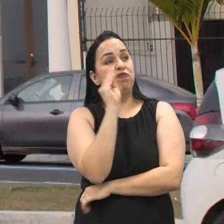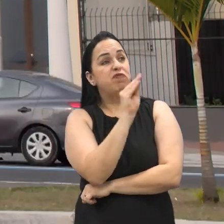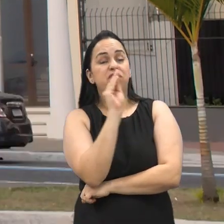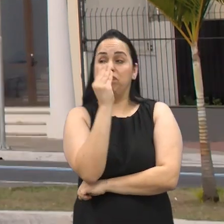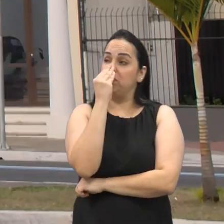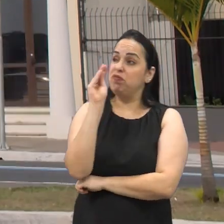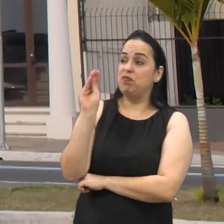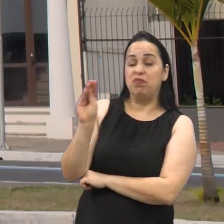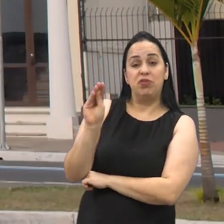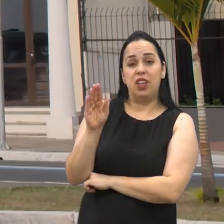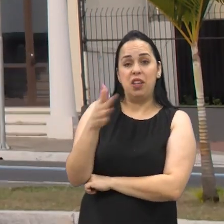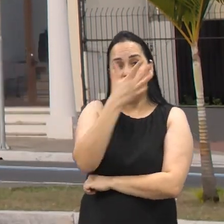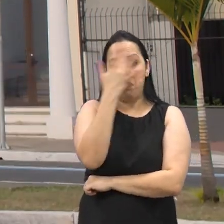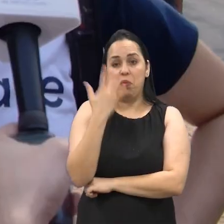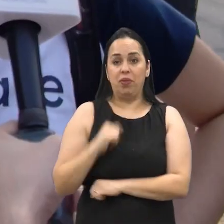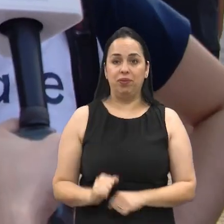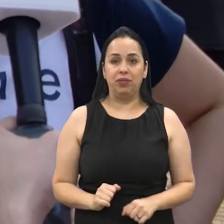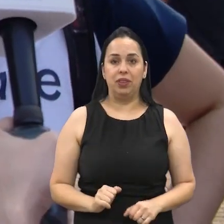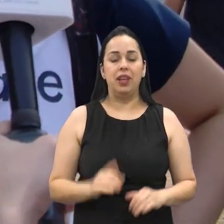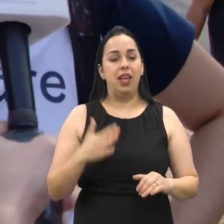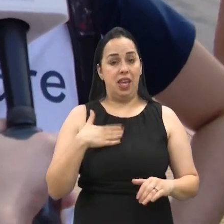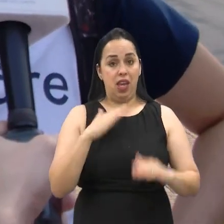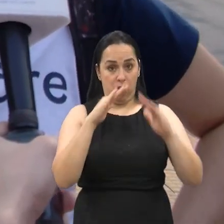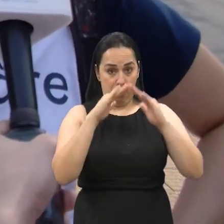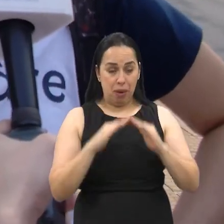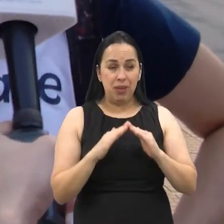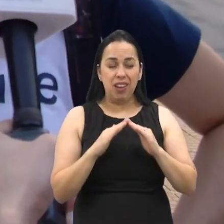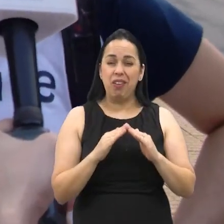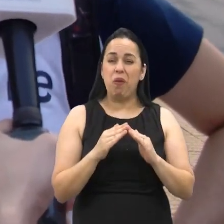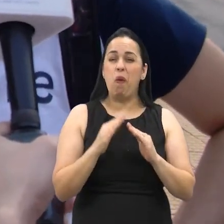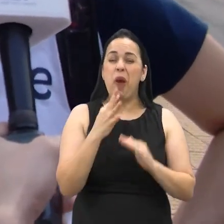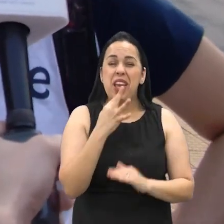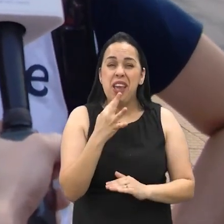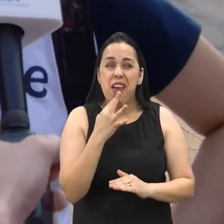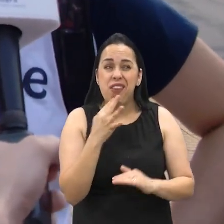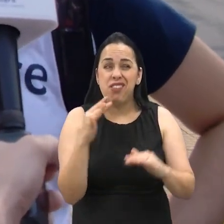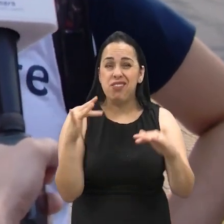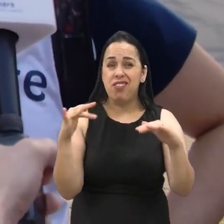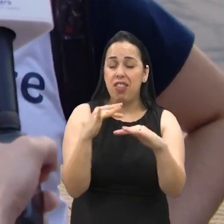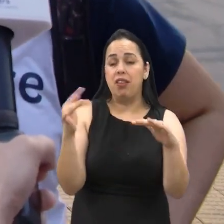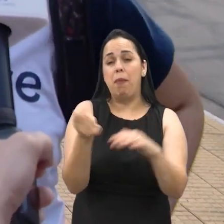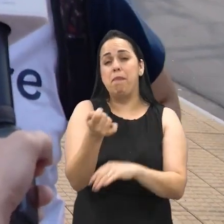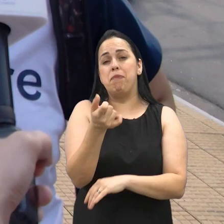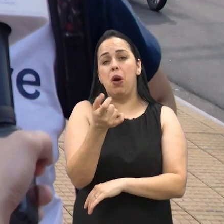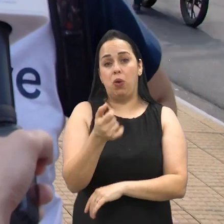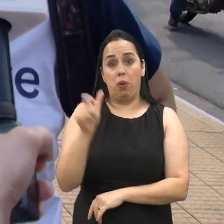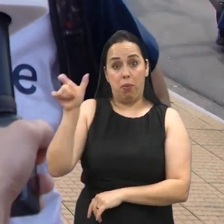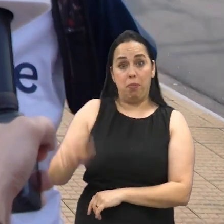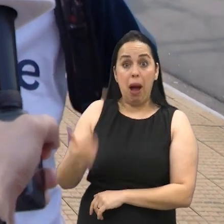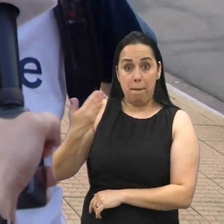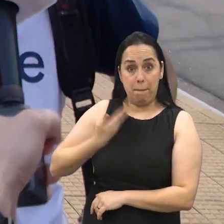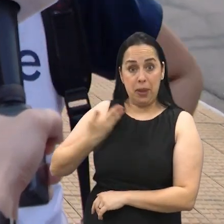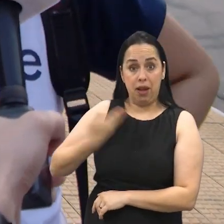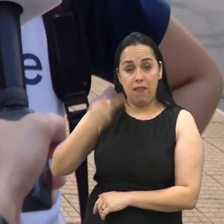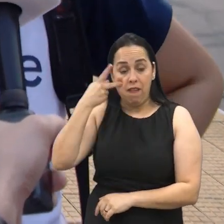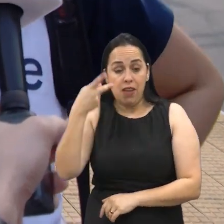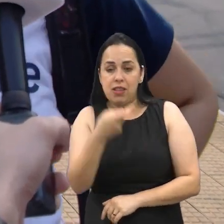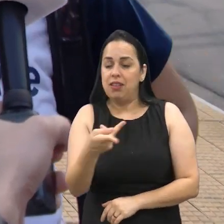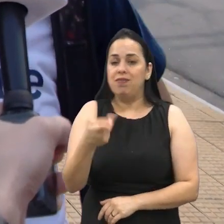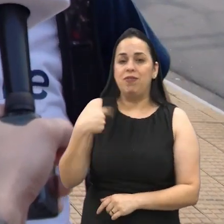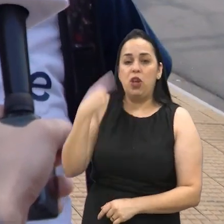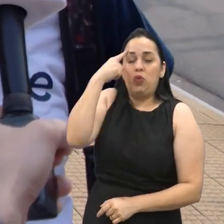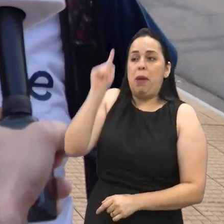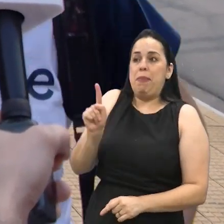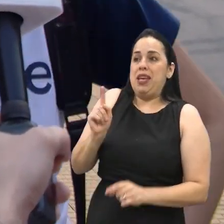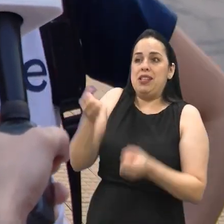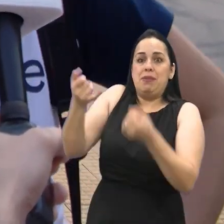despercebida para os próprios moradores. Como moradora, eu acho que eu conheço bem mais ou menos o turismo em São José. Por exemplo, uma amiga minha veio para cá e eu não sabia dizer para ela,